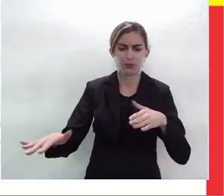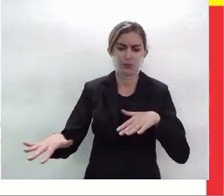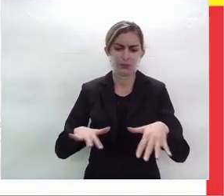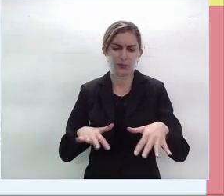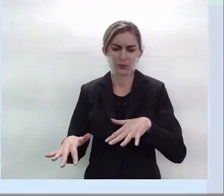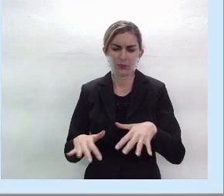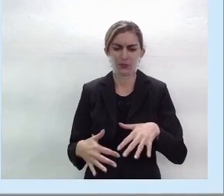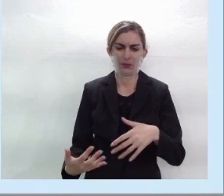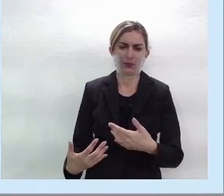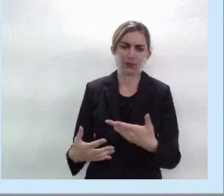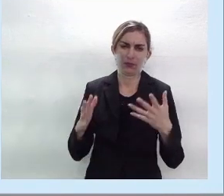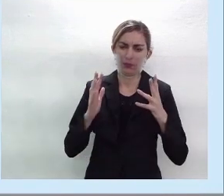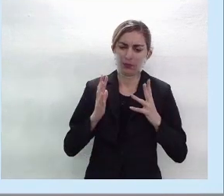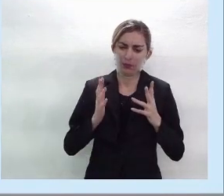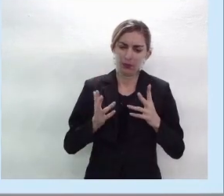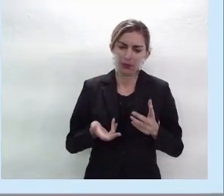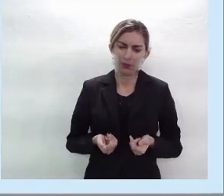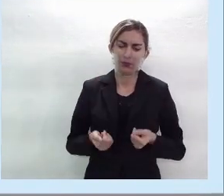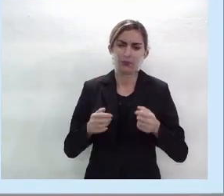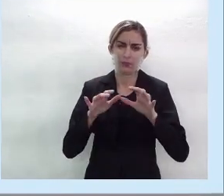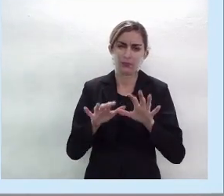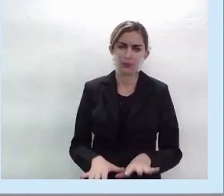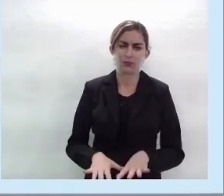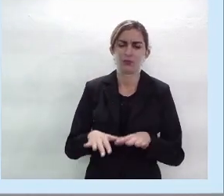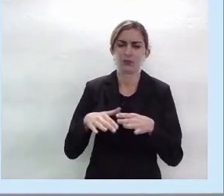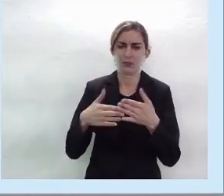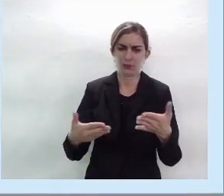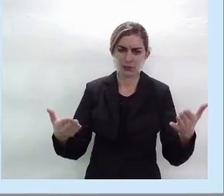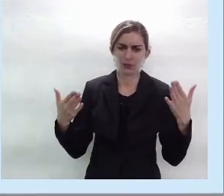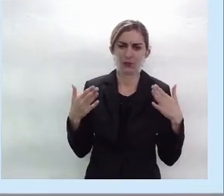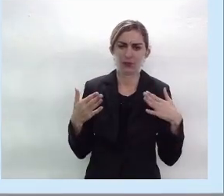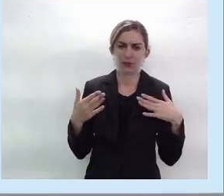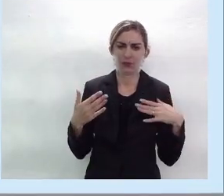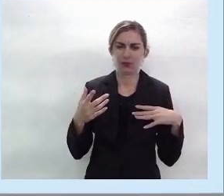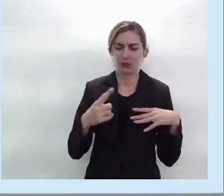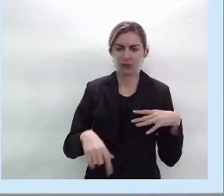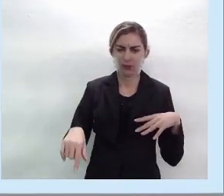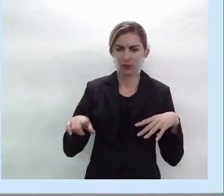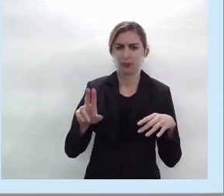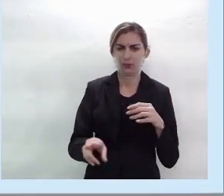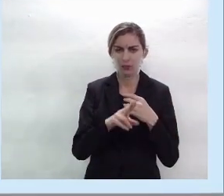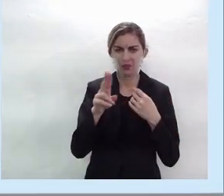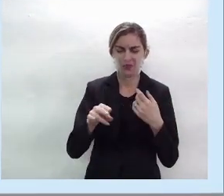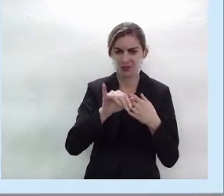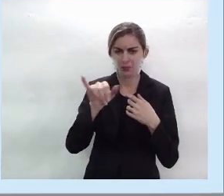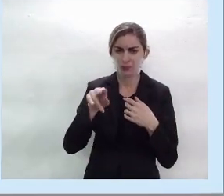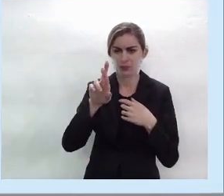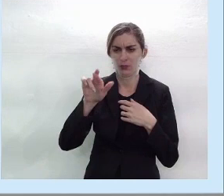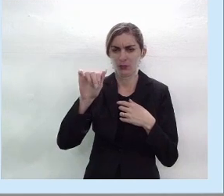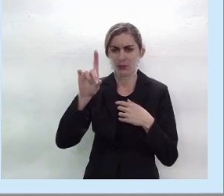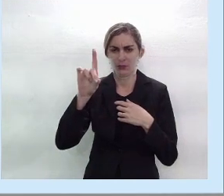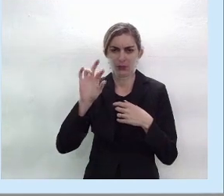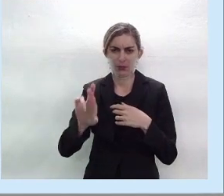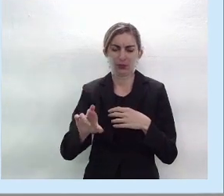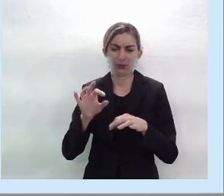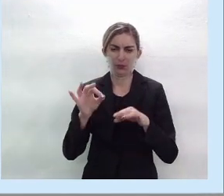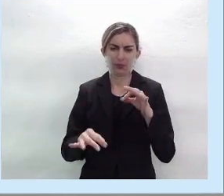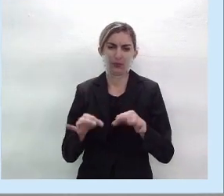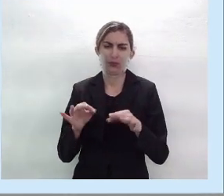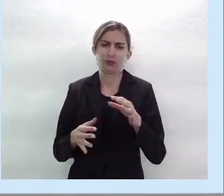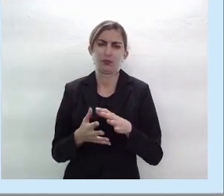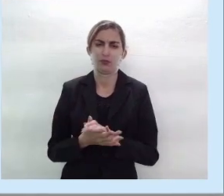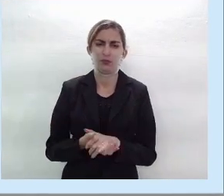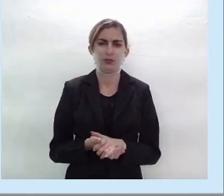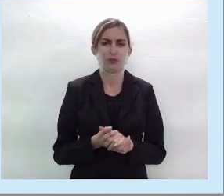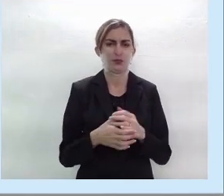for aquele movimento, quanto mais limpa ficar a manobra para os árbitros e os jurados, ok?